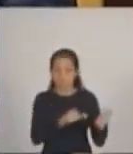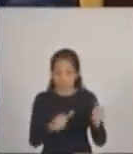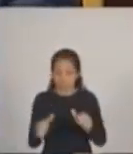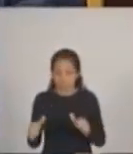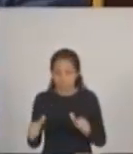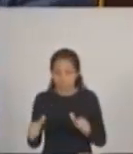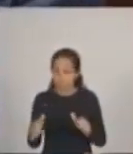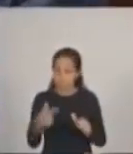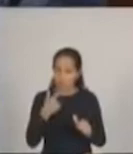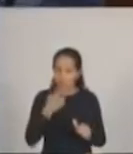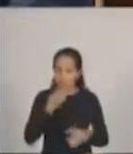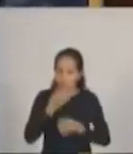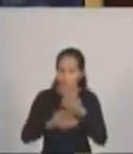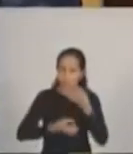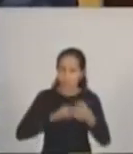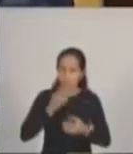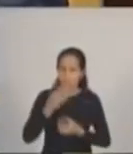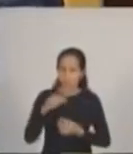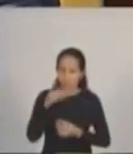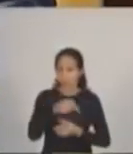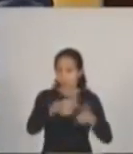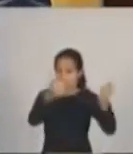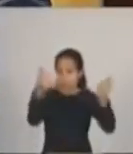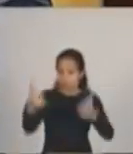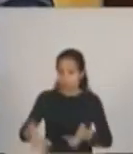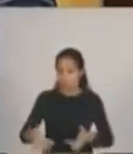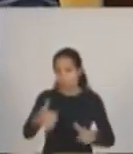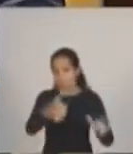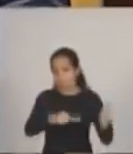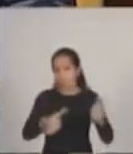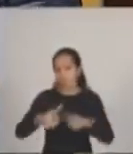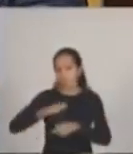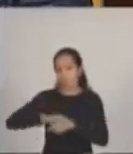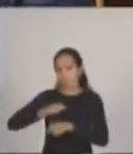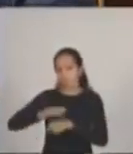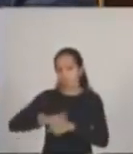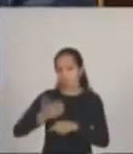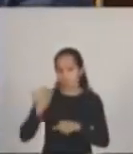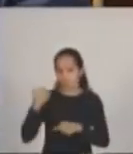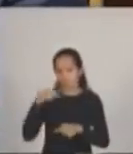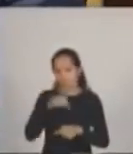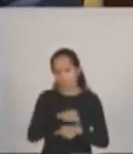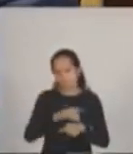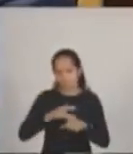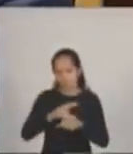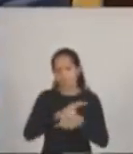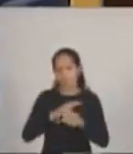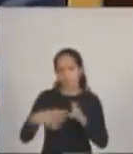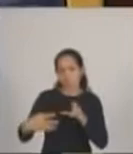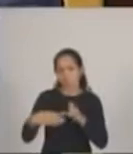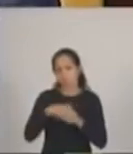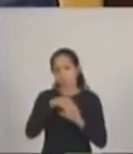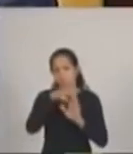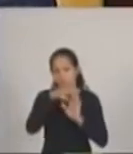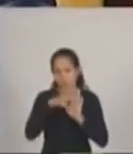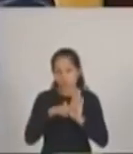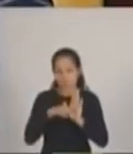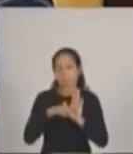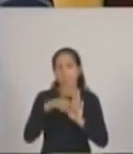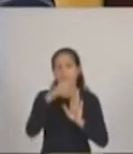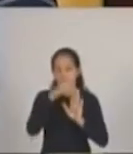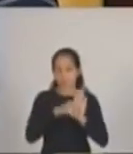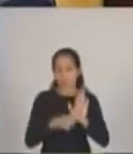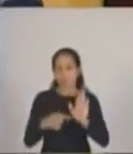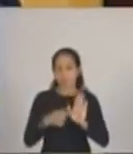minha manifestação, acosto aqui a análise que fiz em relação à constitucionalidade desse projeto.